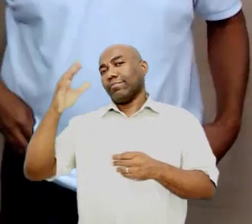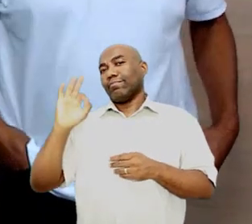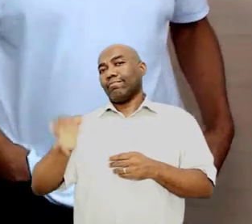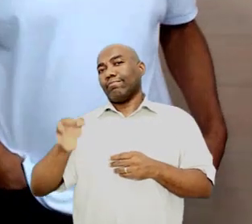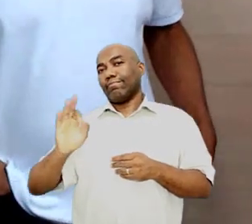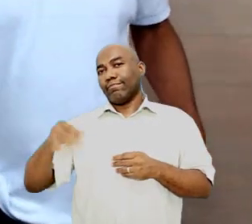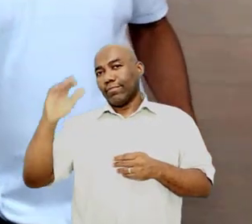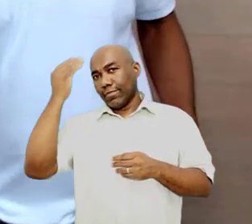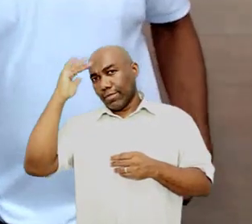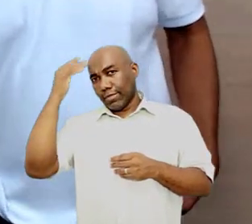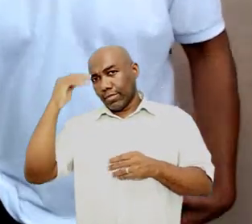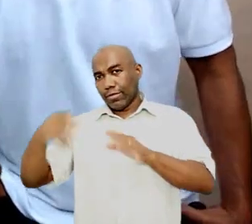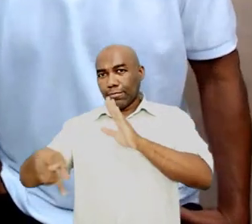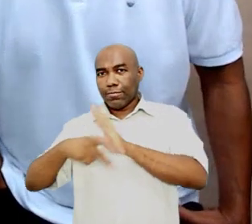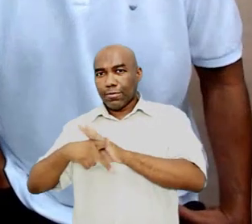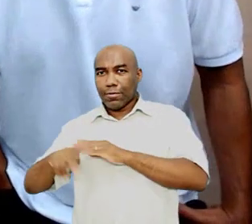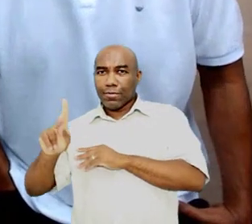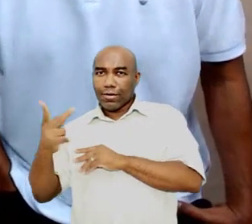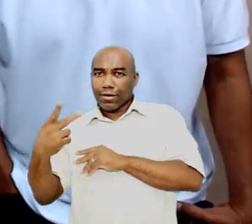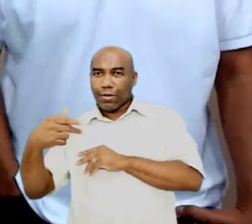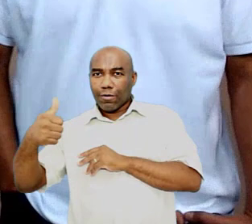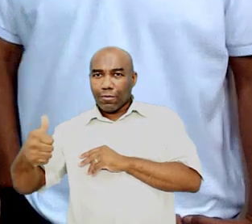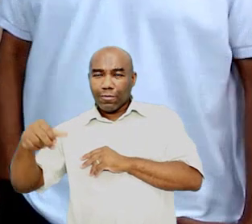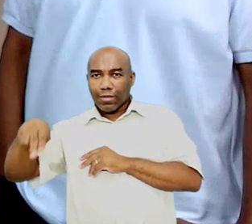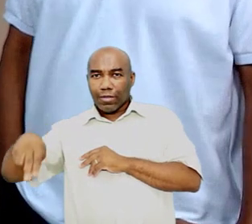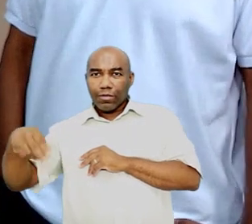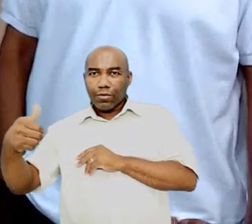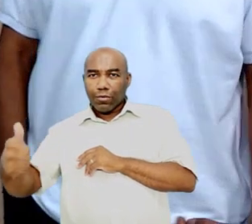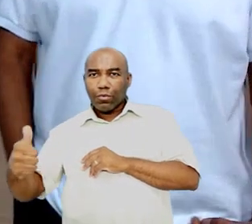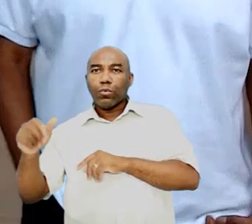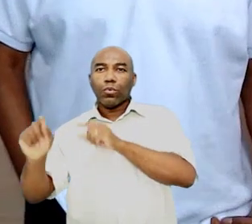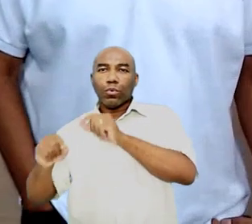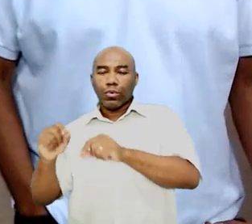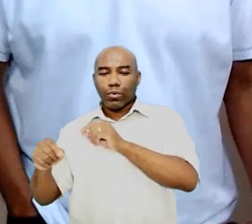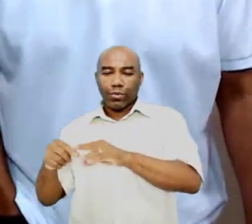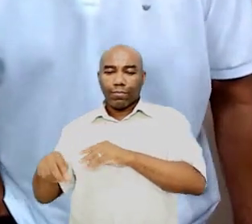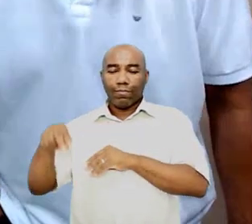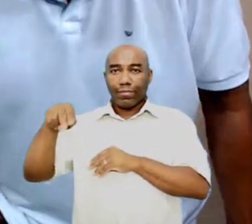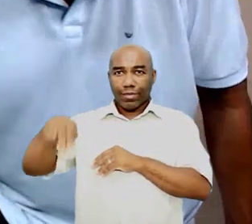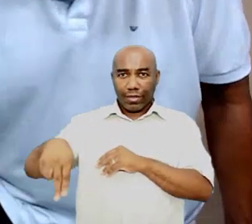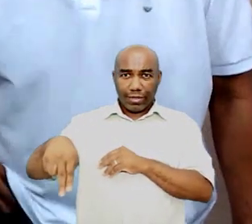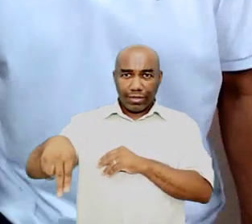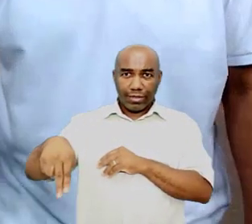é? H1 hemaglutinina. N,